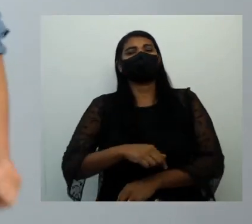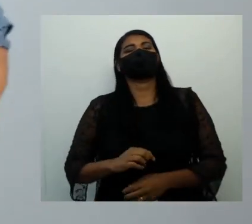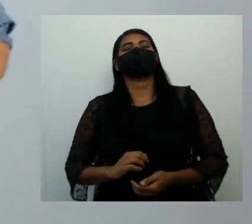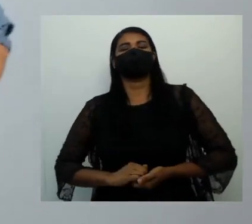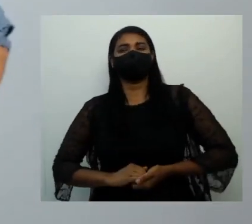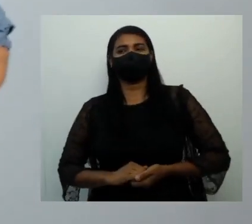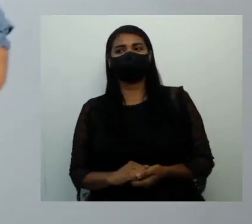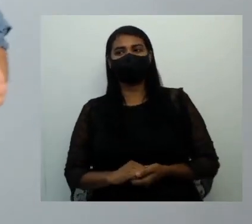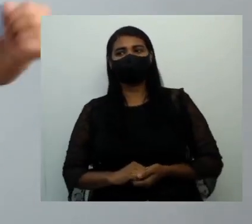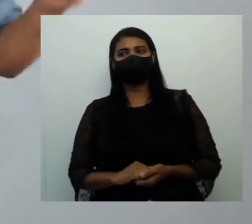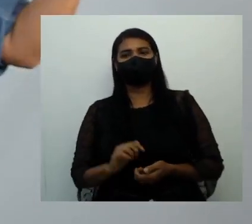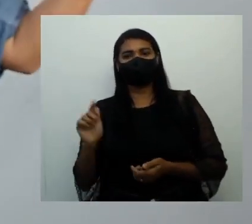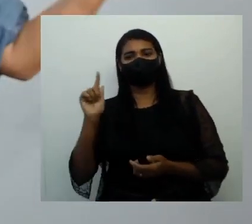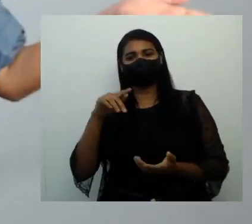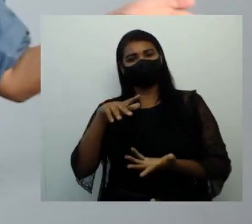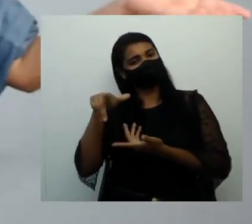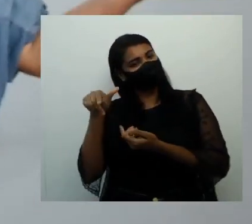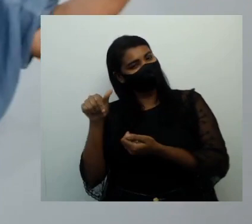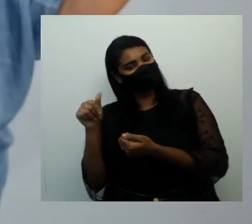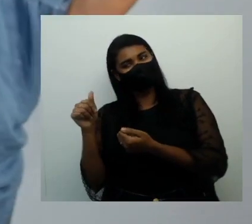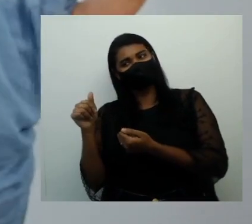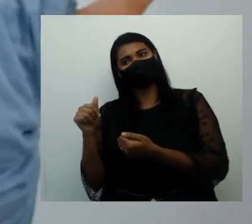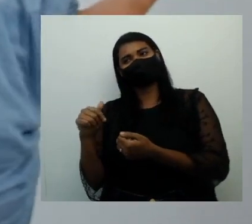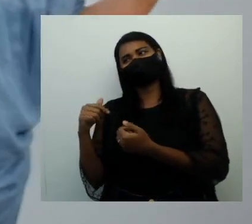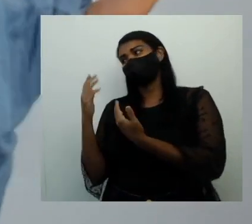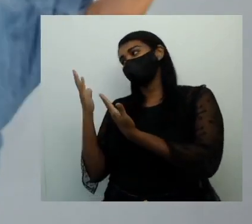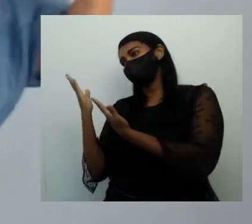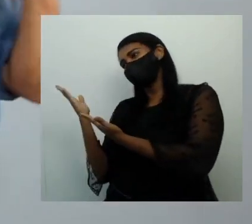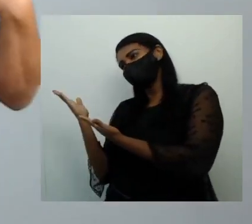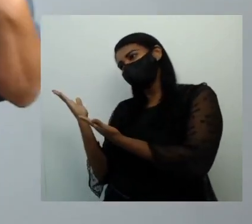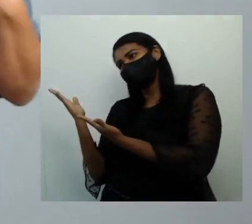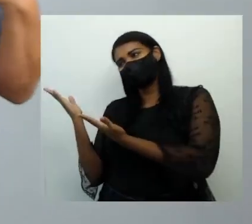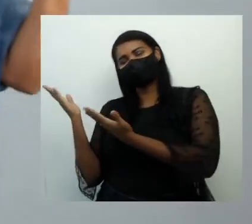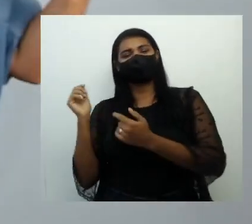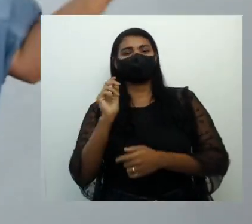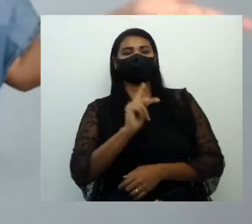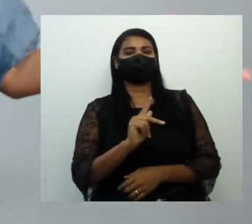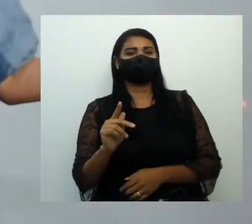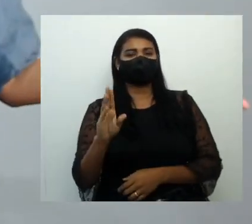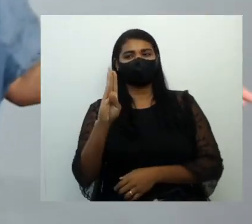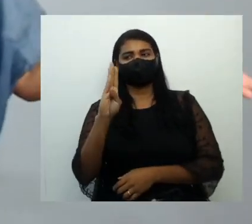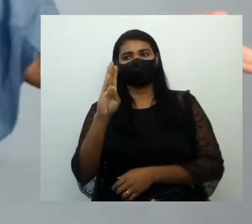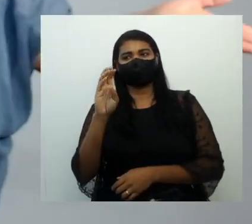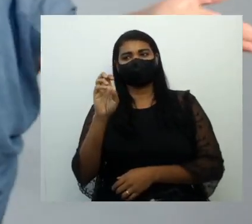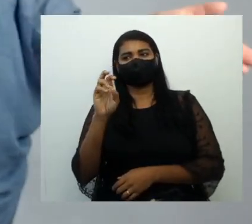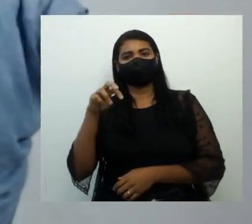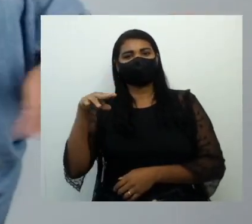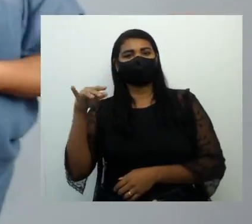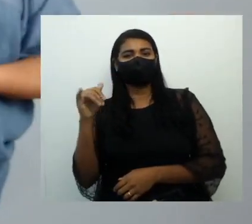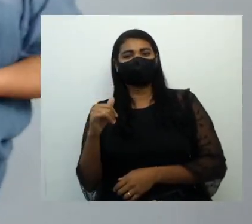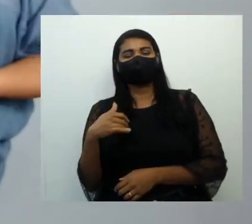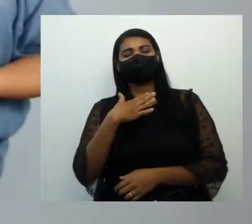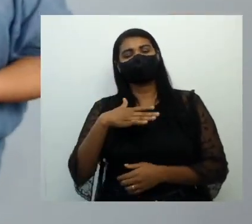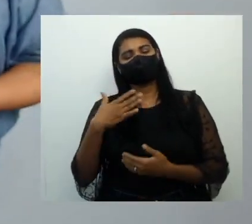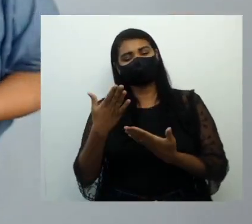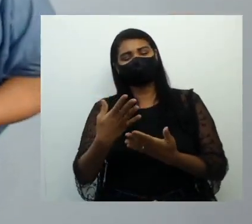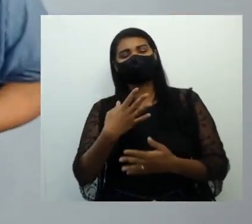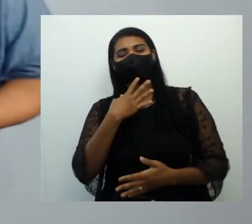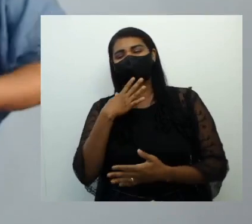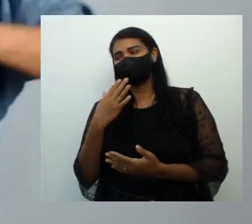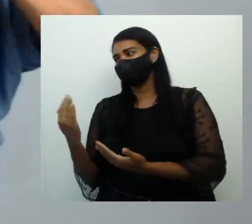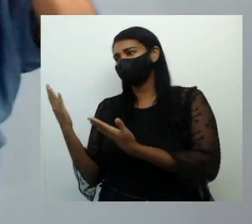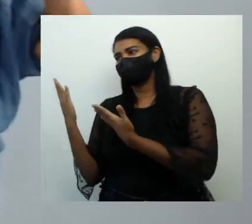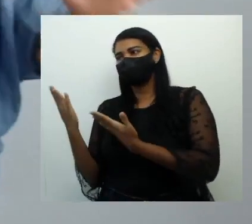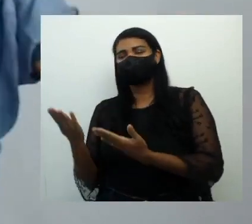fundamental, Geografia. Professora Bernadette, quem não me conhece, prazer conhecer. Nós